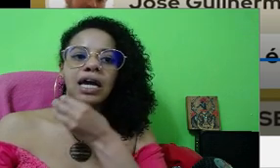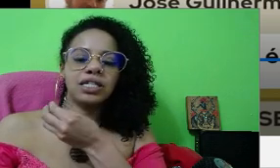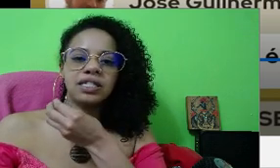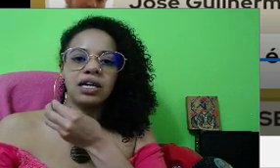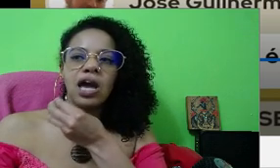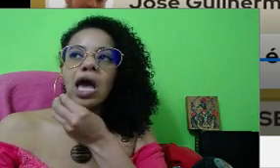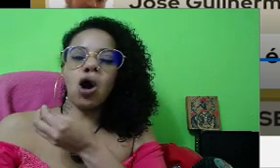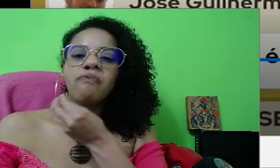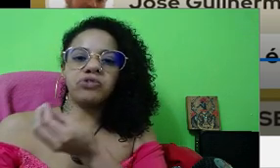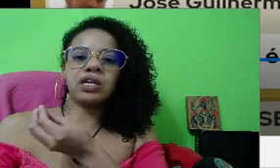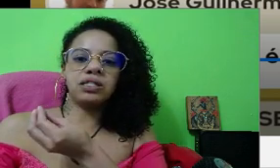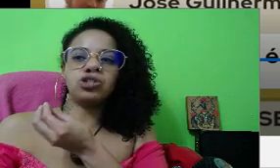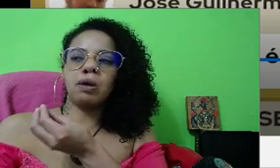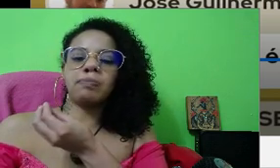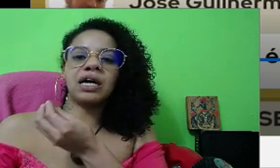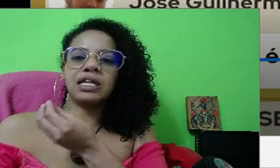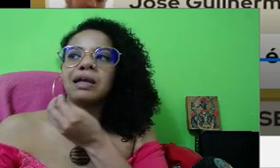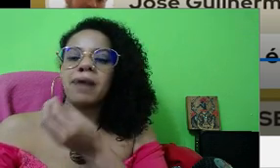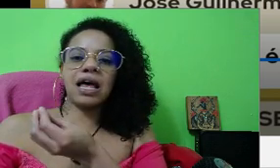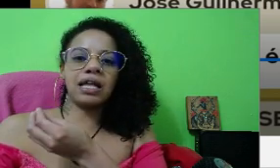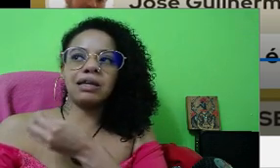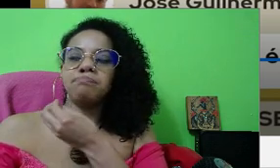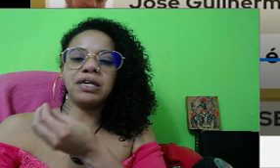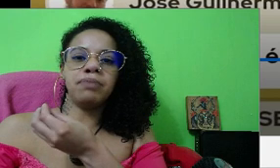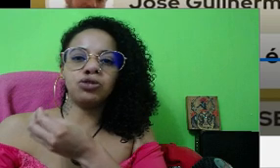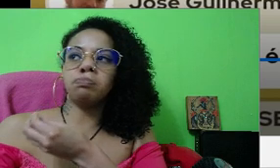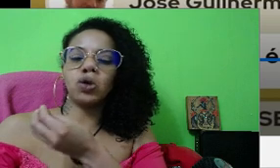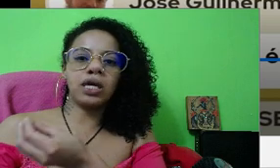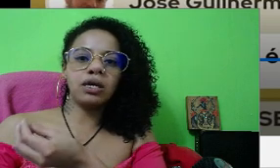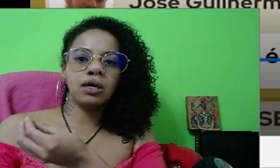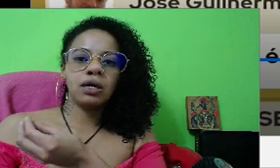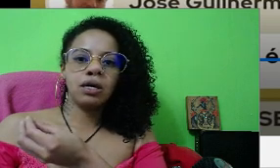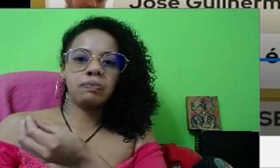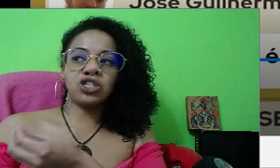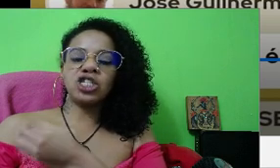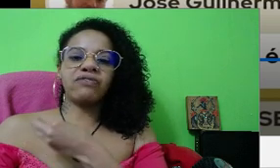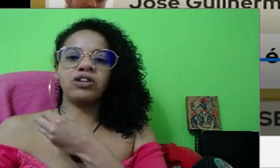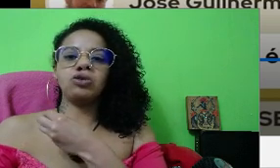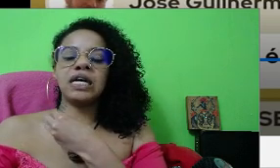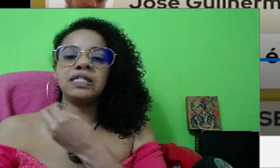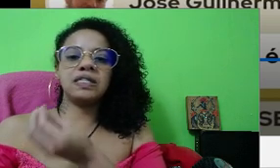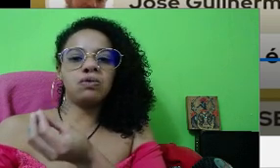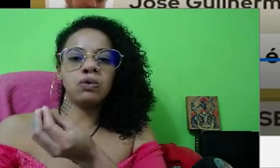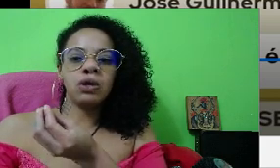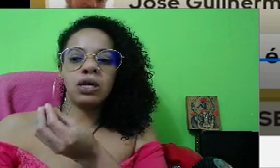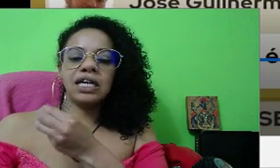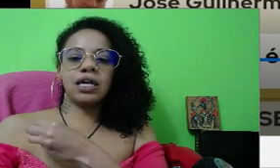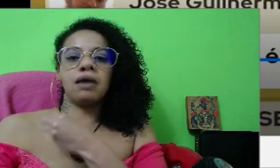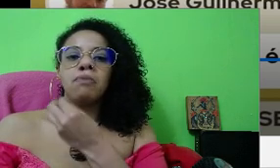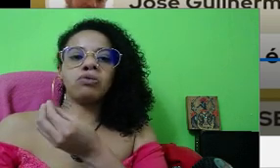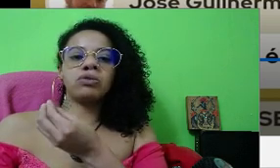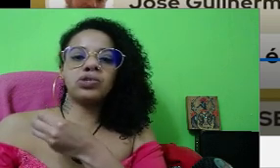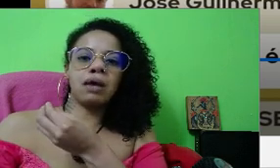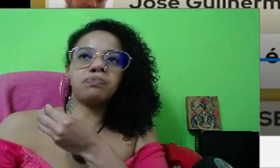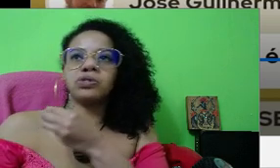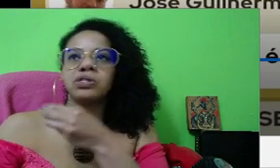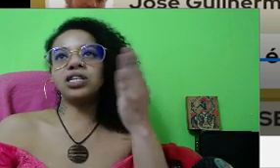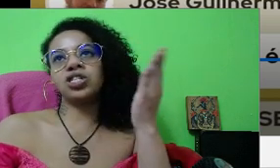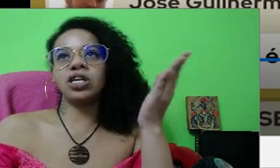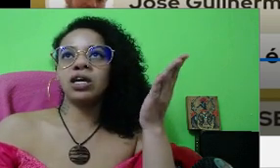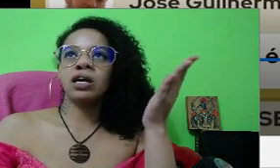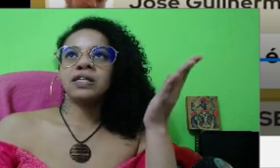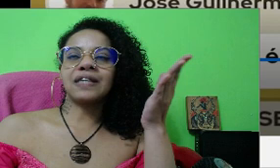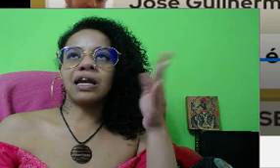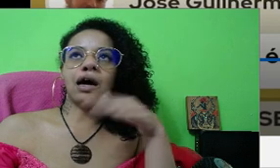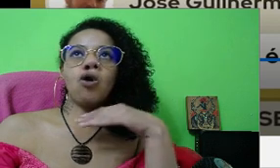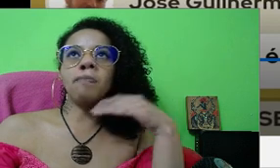o quê não sei o que quer dizer é óbvio que existe uma bancada da bala da Bíblia do boi porque a gente tá falando do Brasil e que remonta os tempos